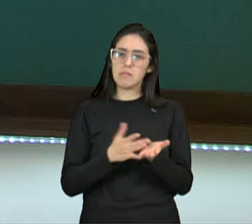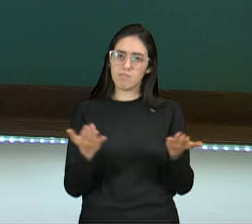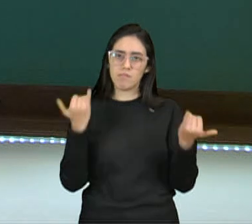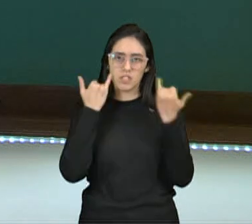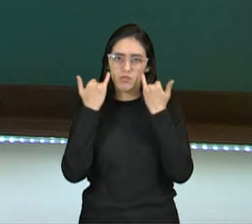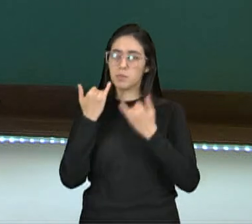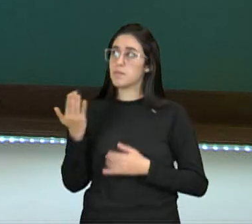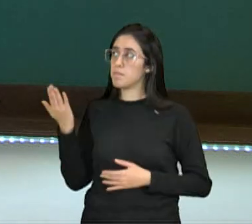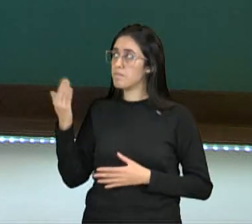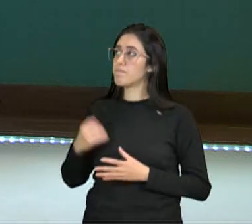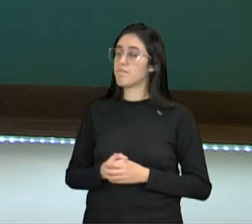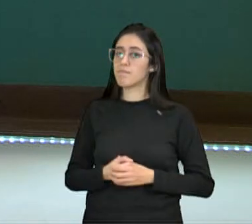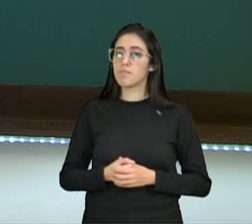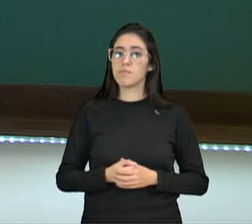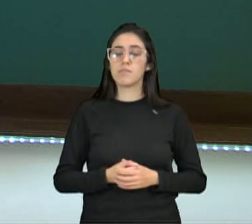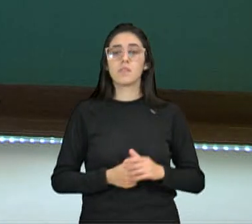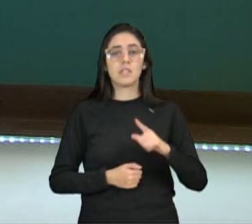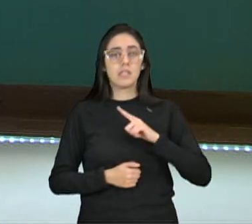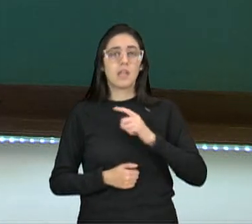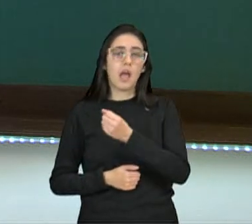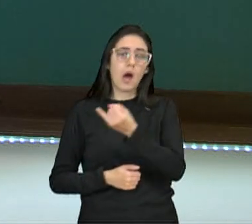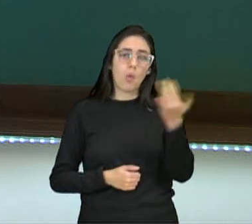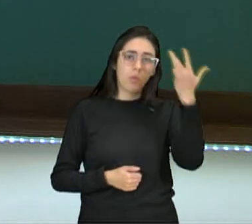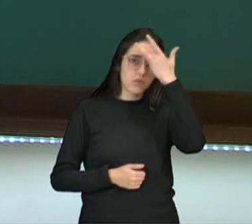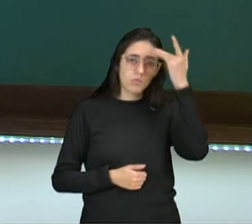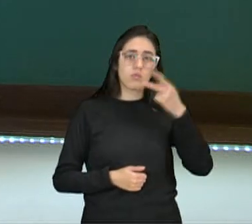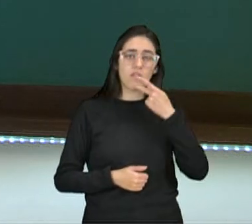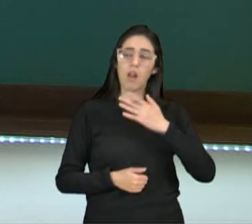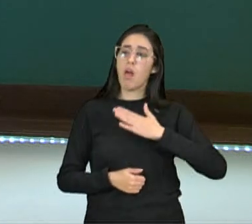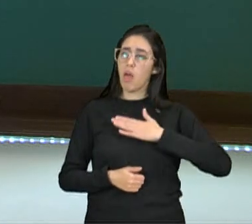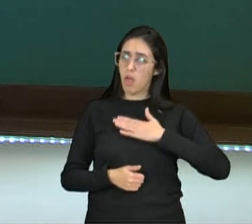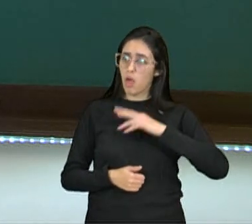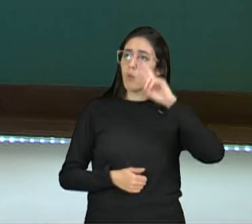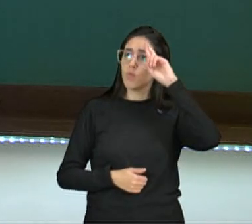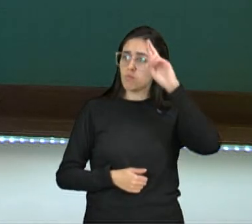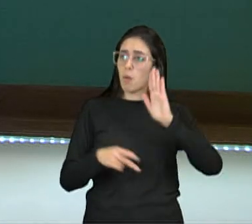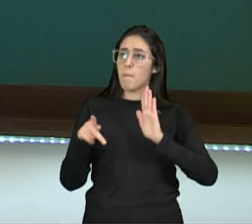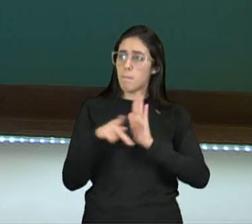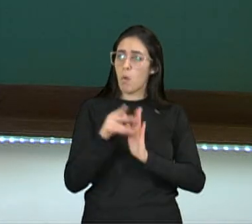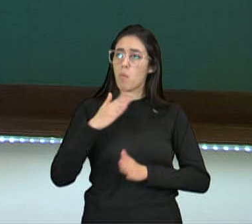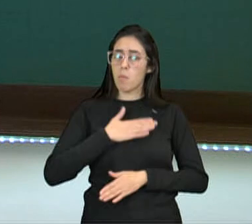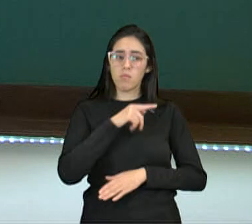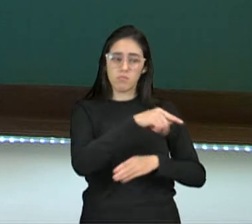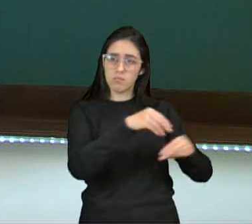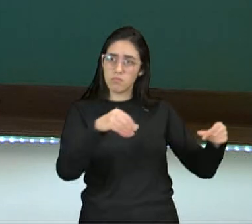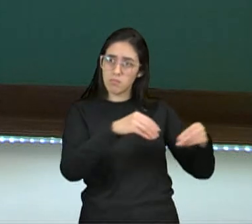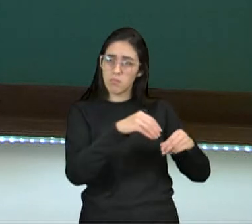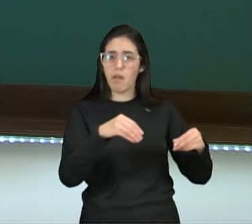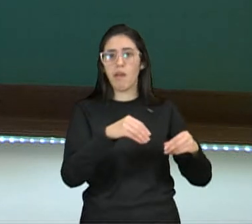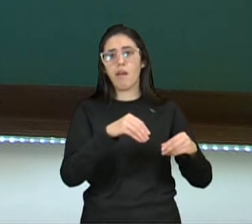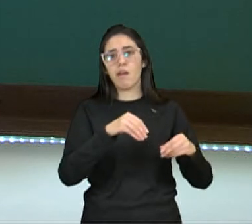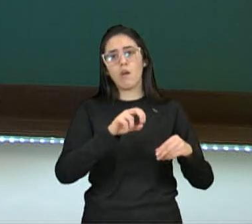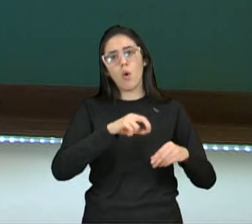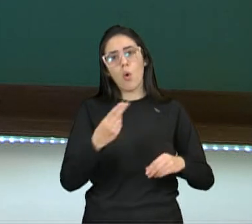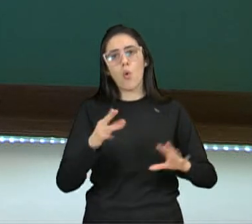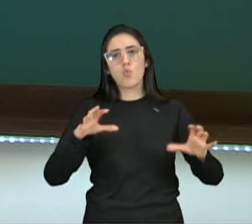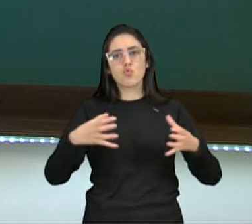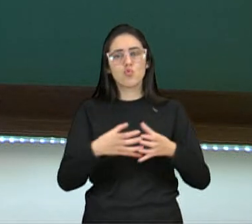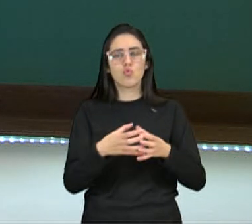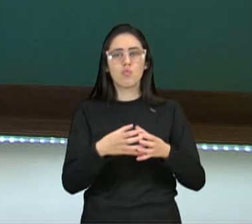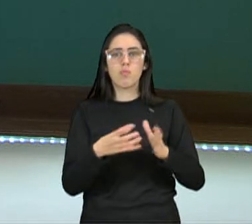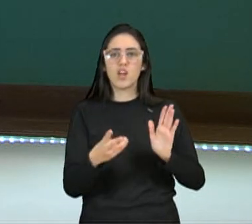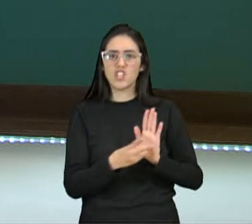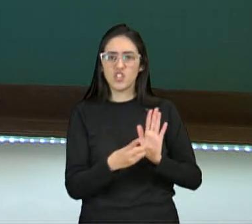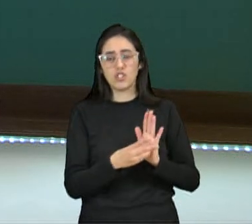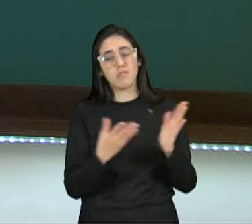informação. Afirmam serem donos de terras utilizadas pelos poceiros ou até mesmo grupos indígenas. Então aí é que vão começar